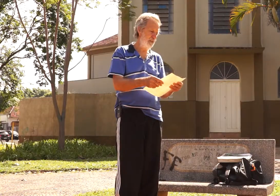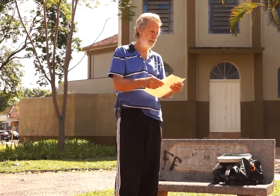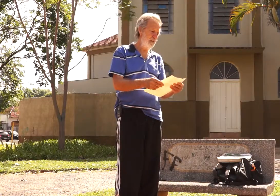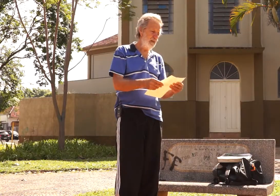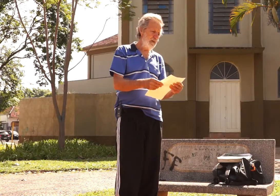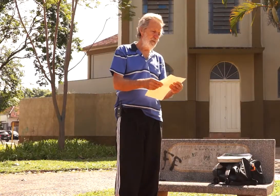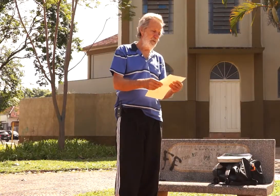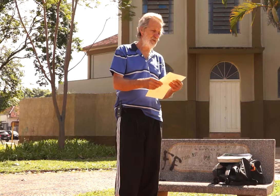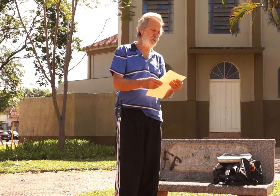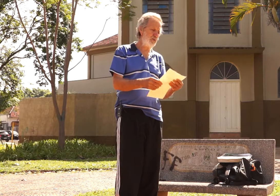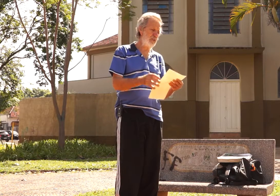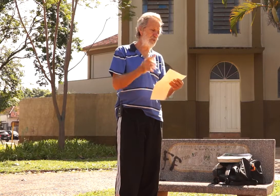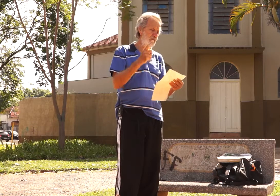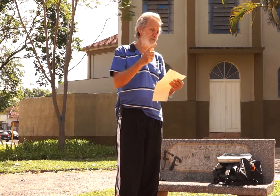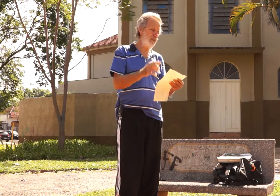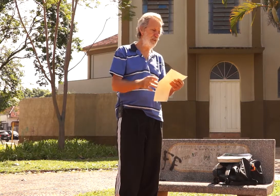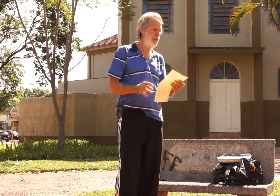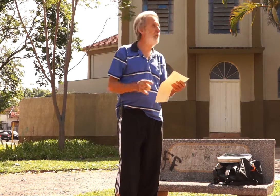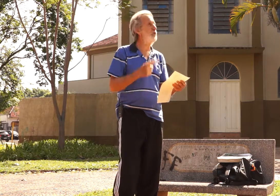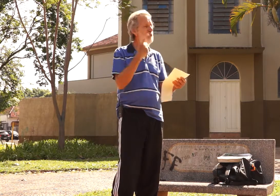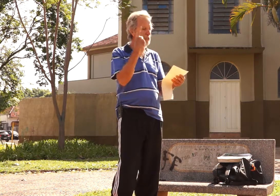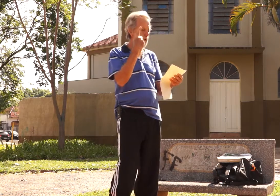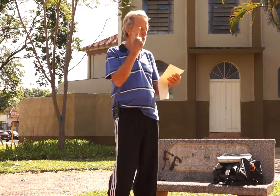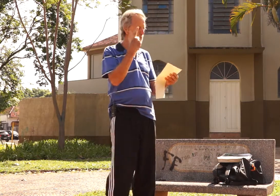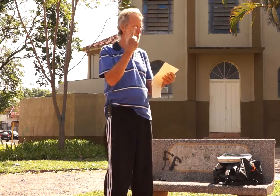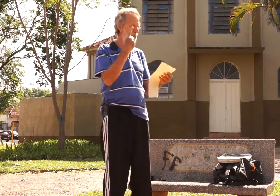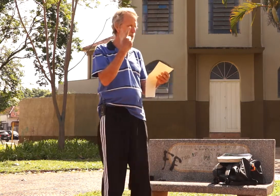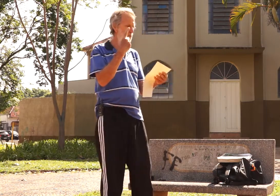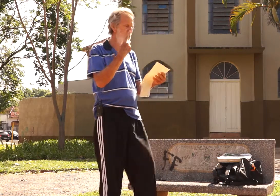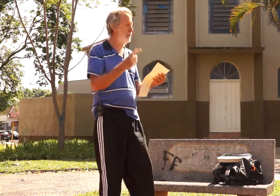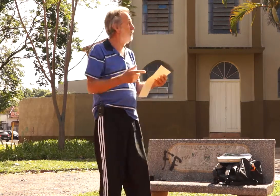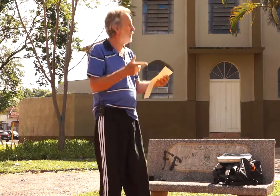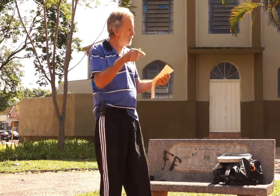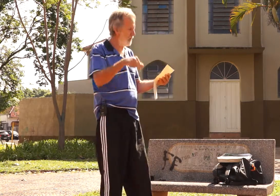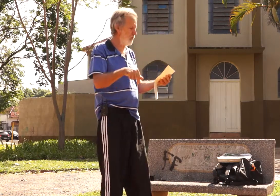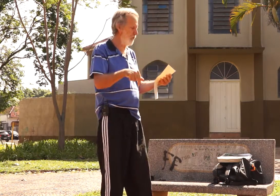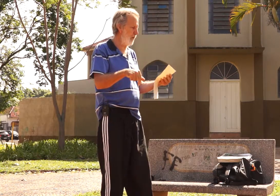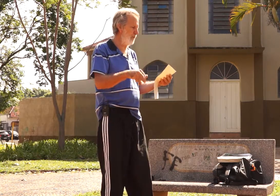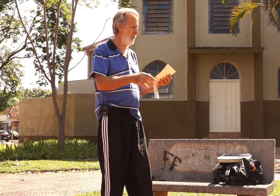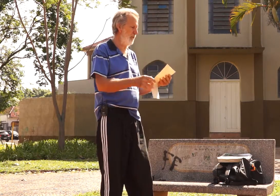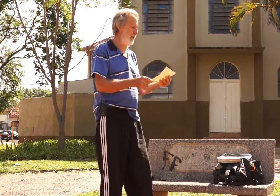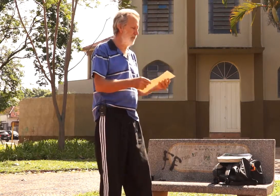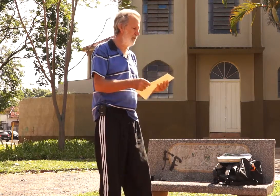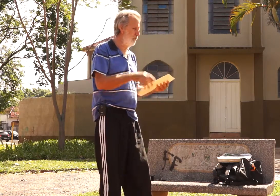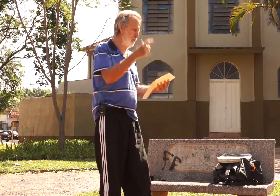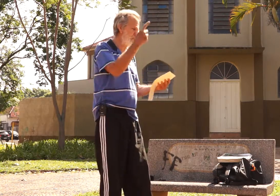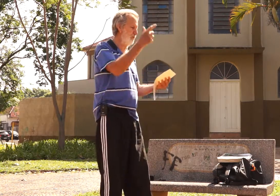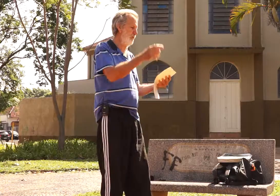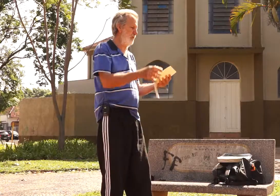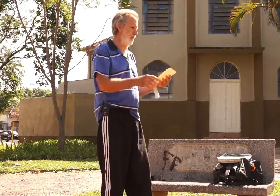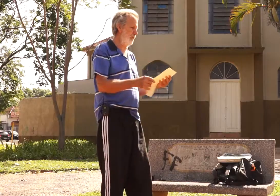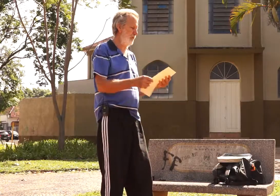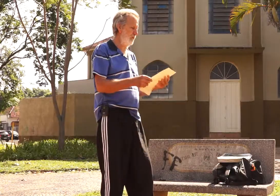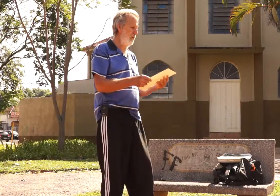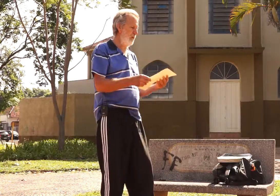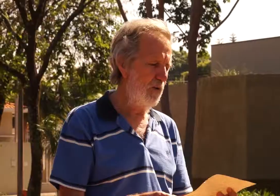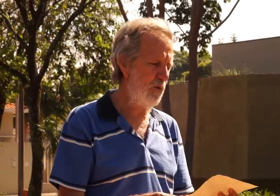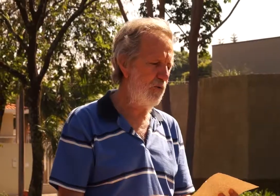sadia. Pois com você eu vivi inusitados momentos e hoje estou aqui dando o meu